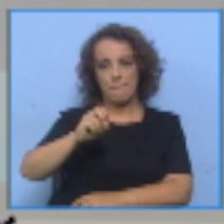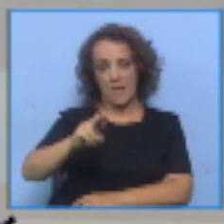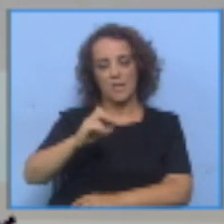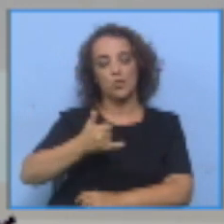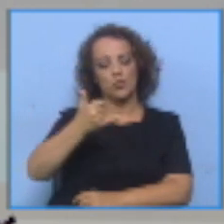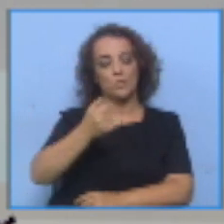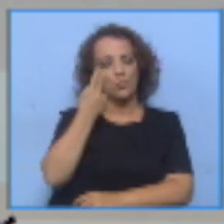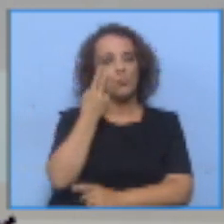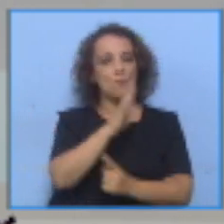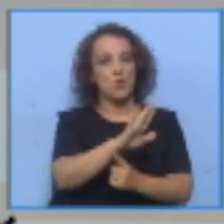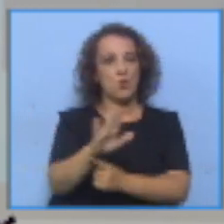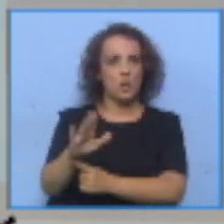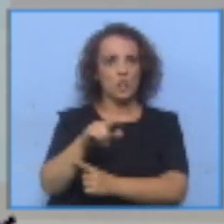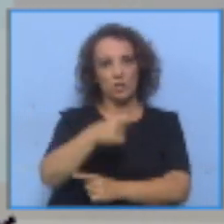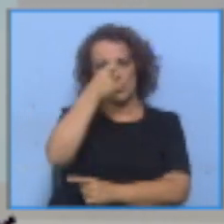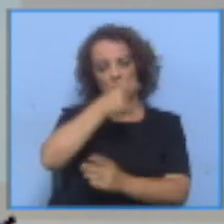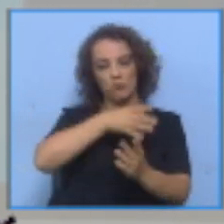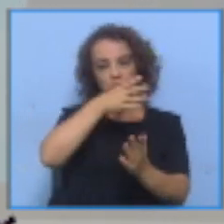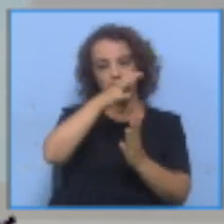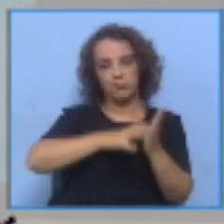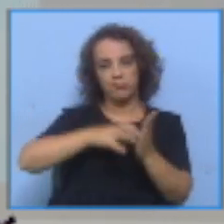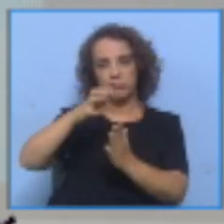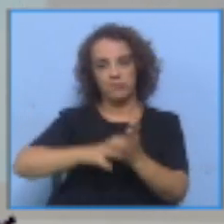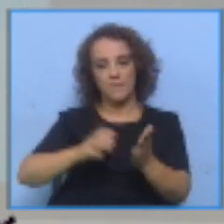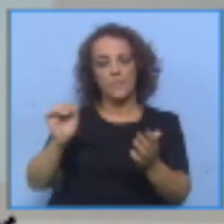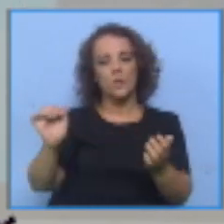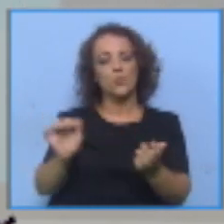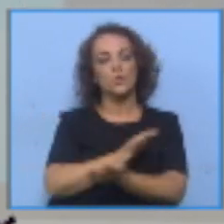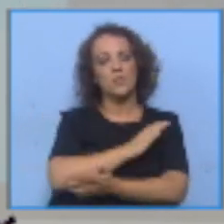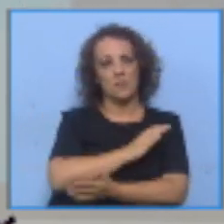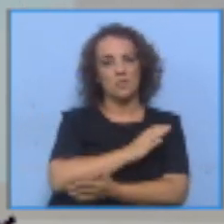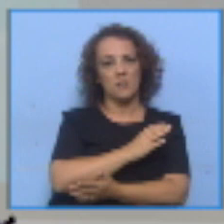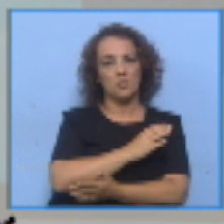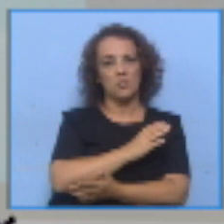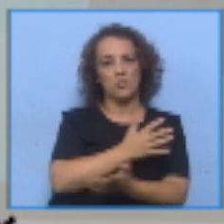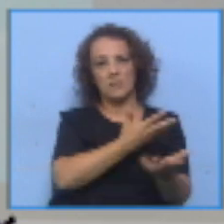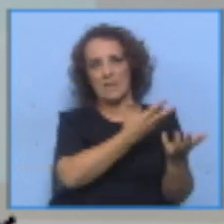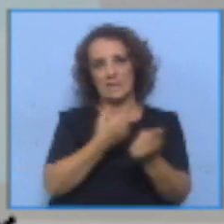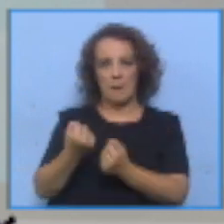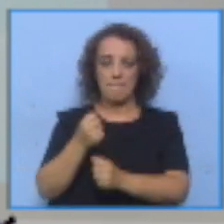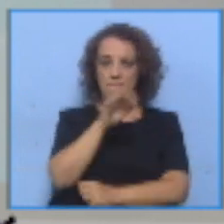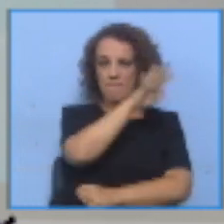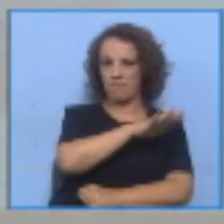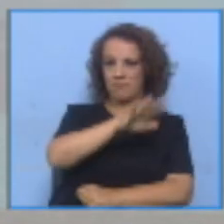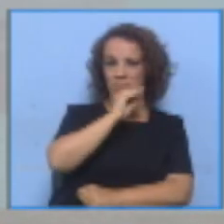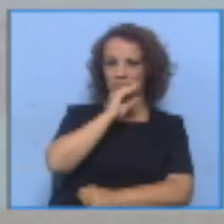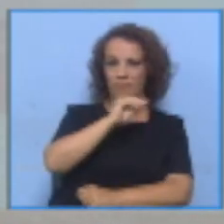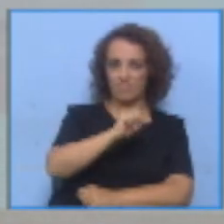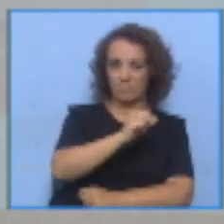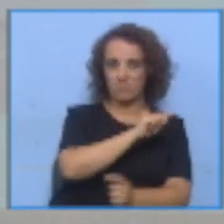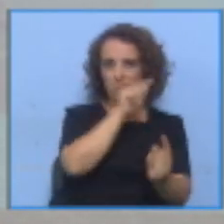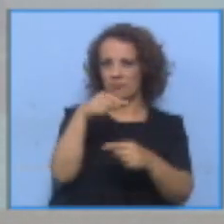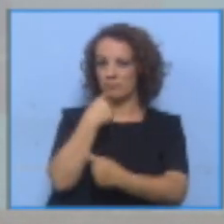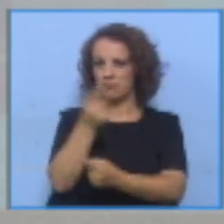também a essas narrações, vão publicar notícias que chegam diretamente do território. Esse é um problema que